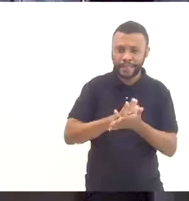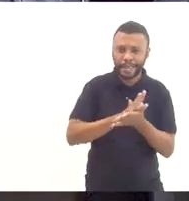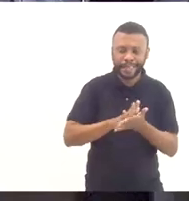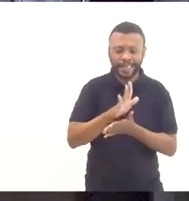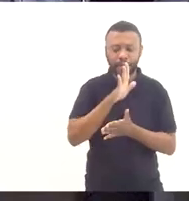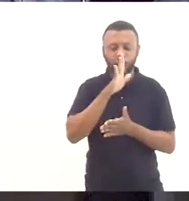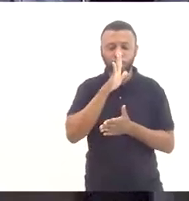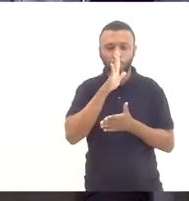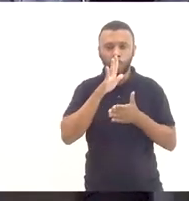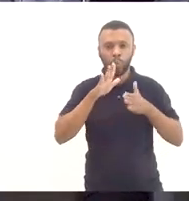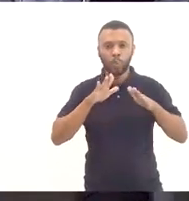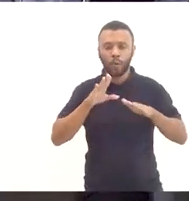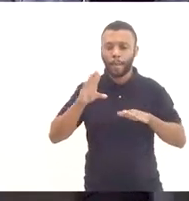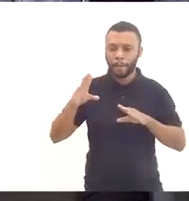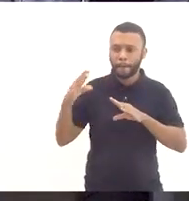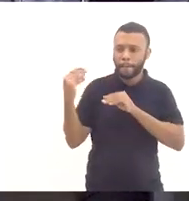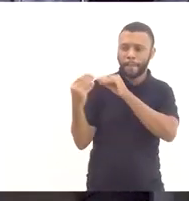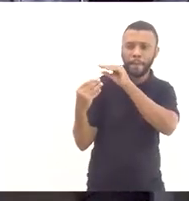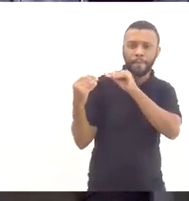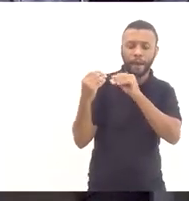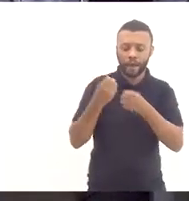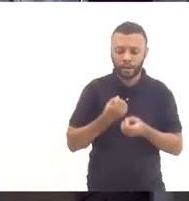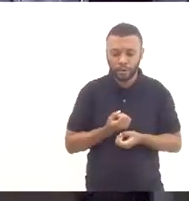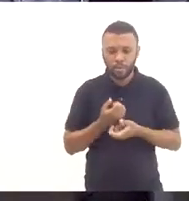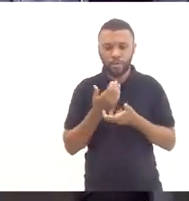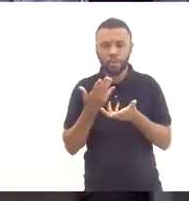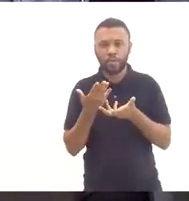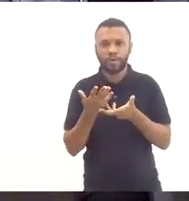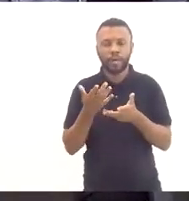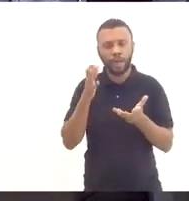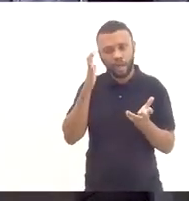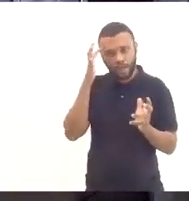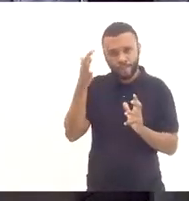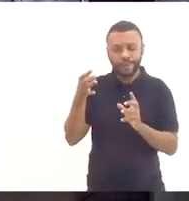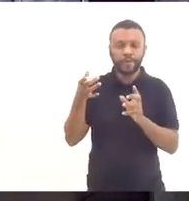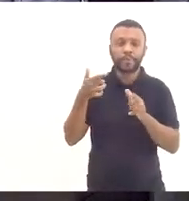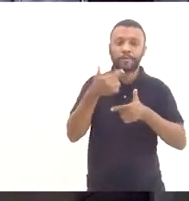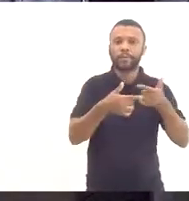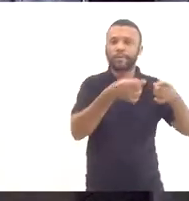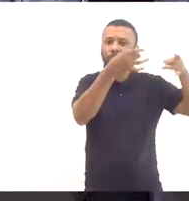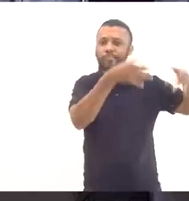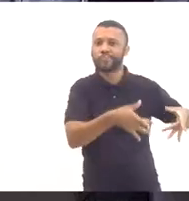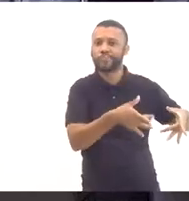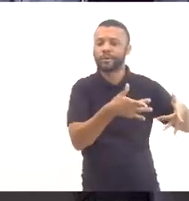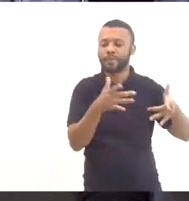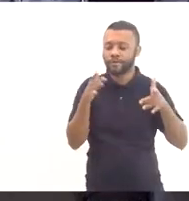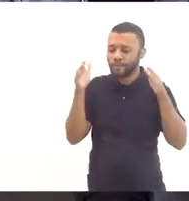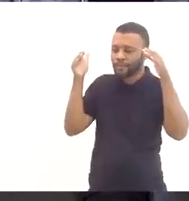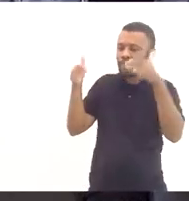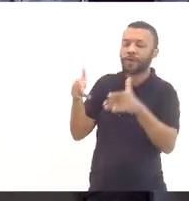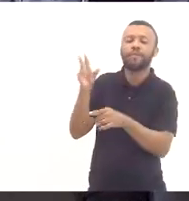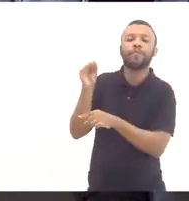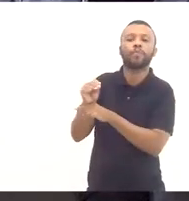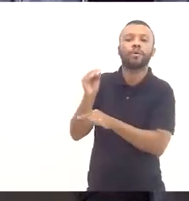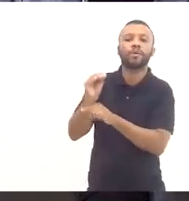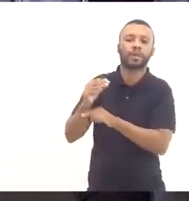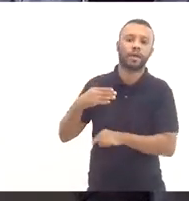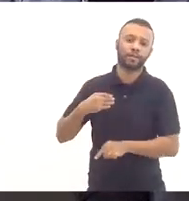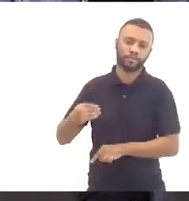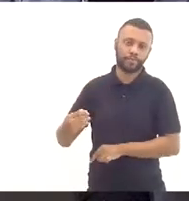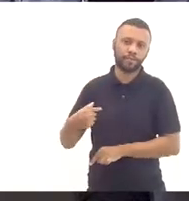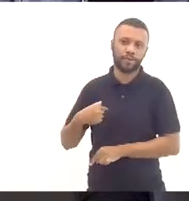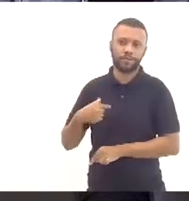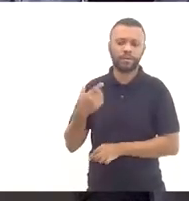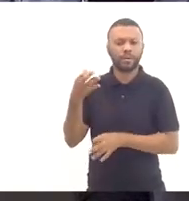falava que meu filho não destrava dava eu abri mão do meu trabalho e foi cuidar do meu filho e nisso